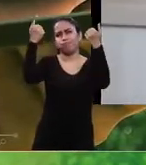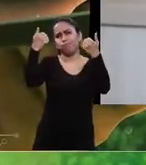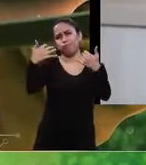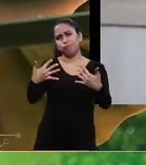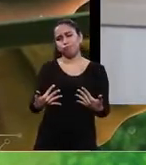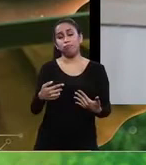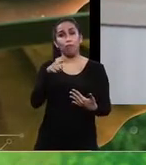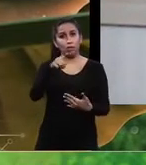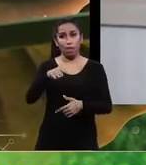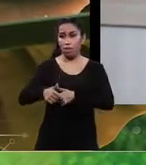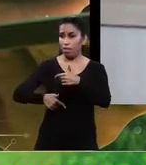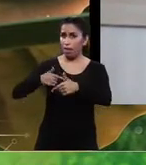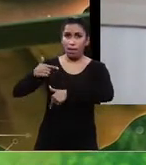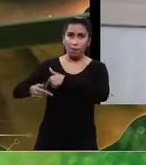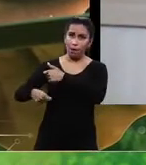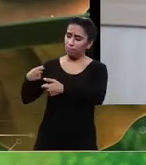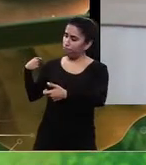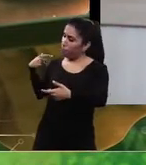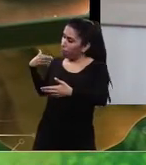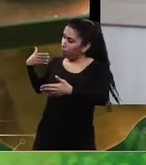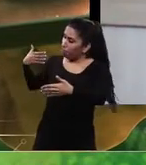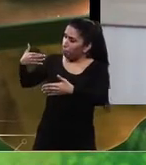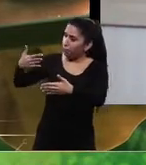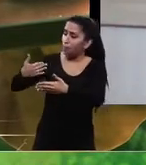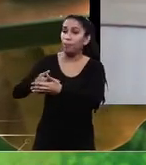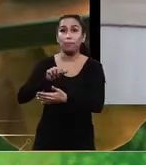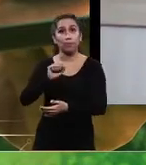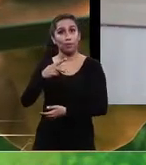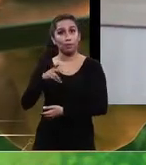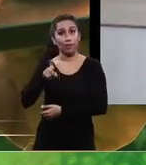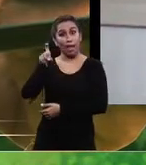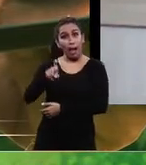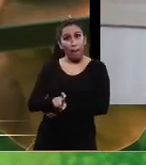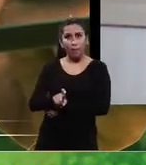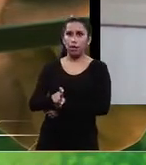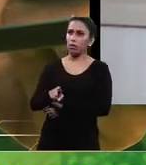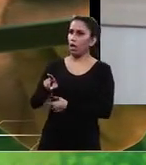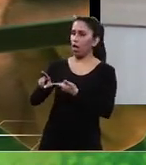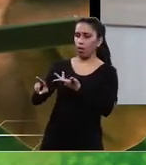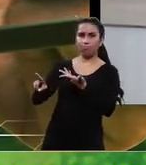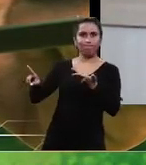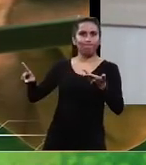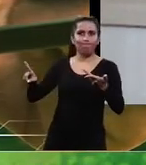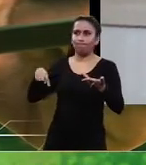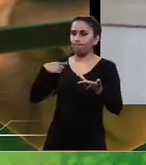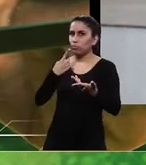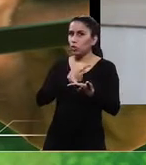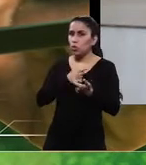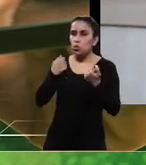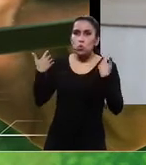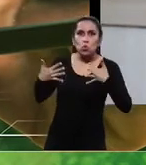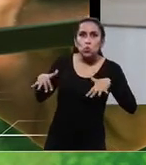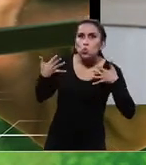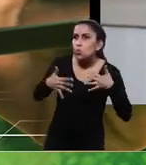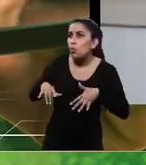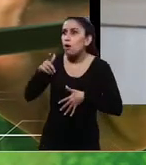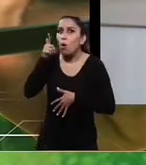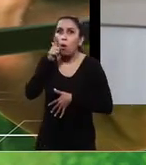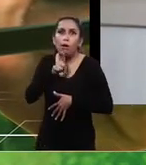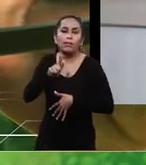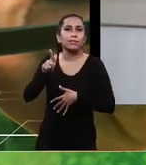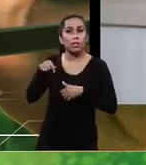tem exercido aí nessa pasta. A Apex é para nós a porta, né, de saída ou a alavanca